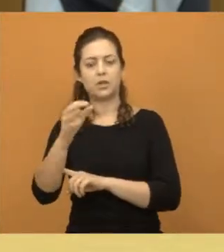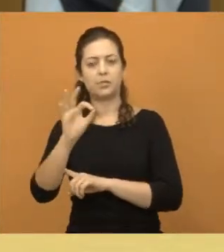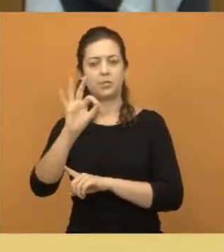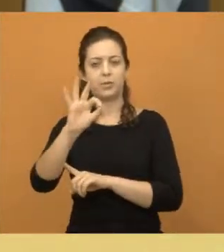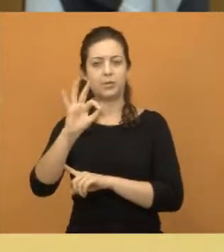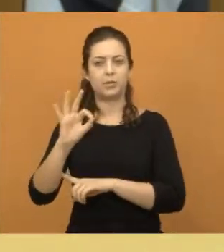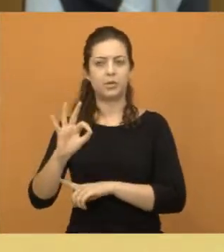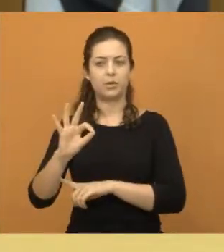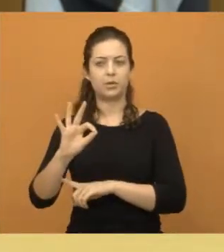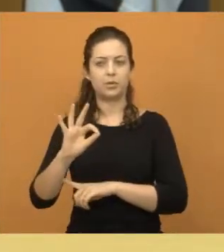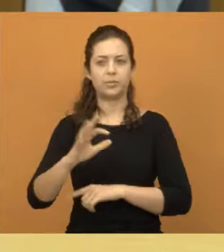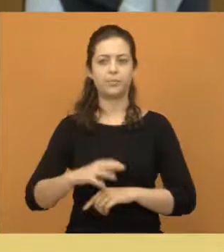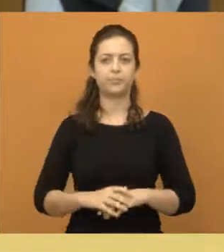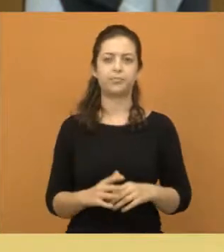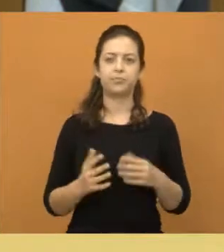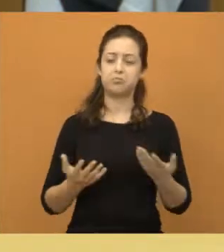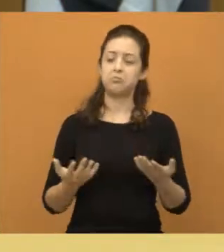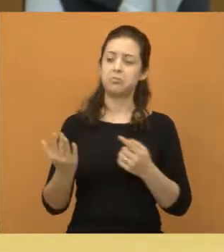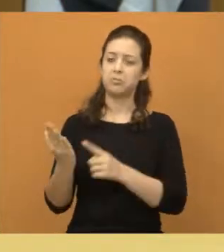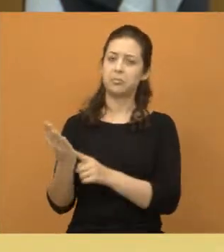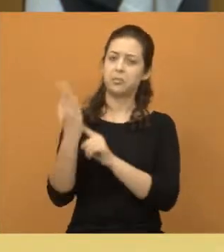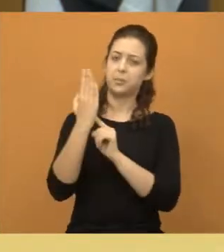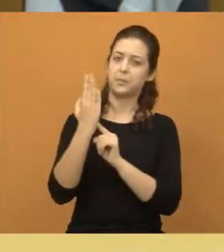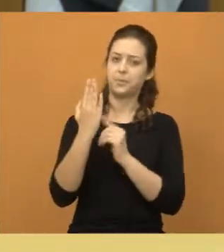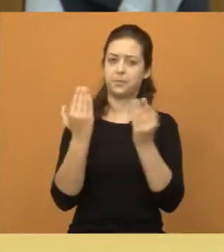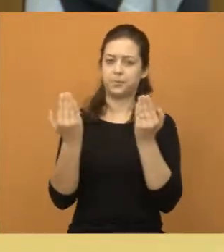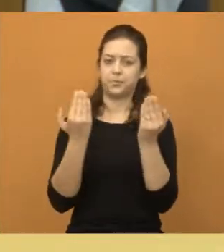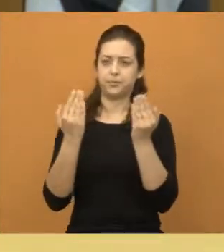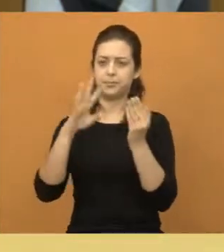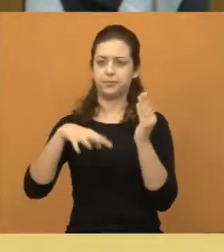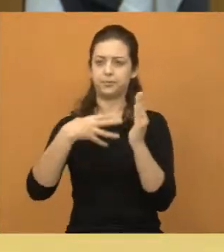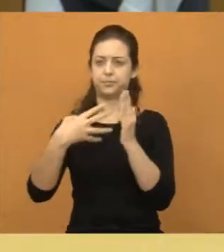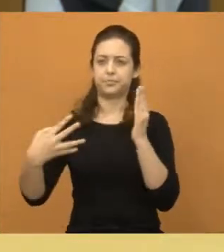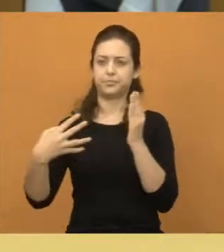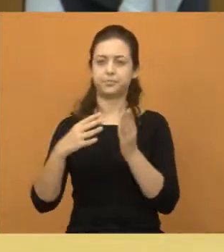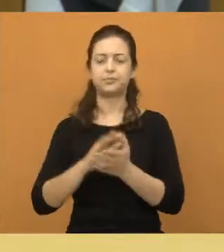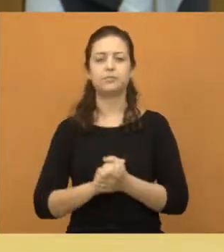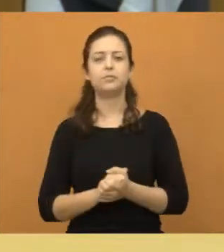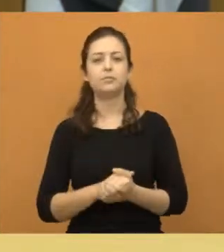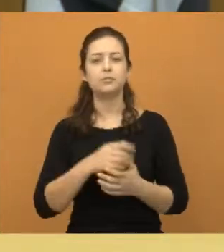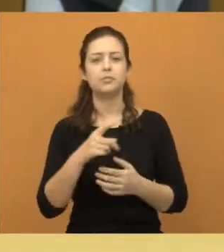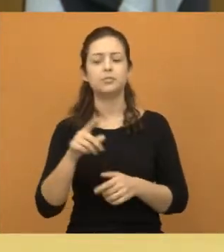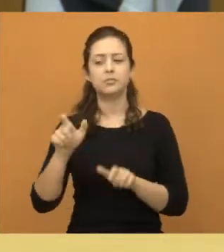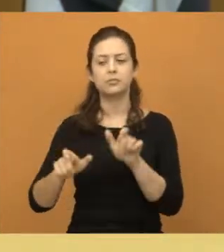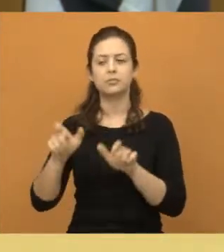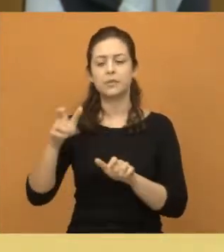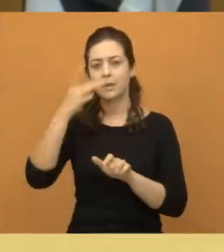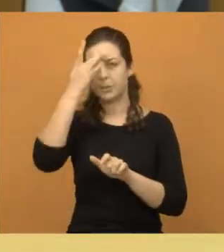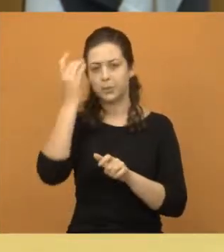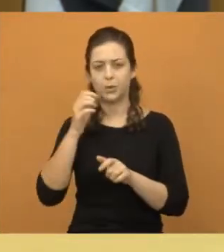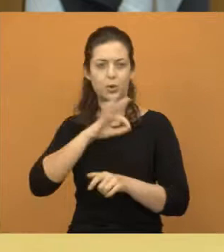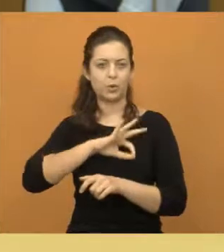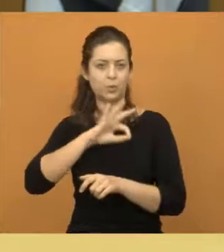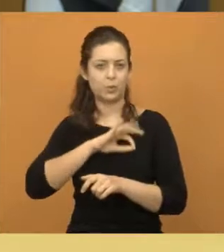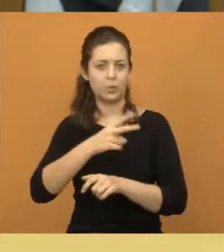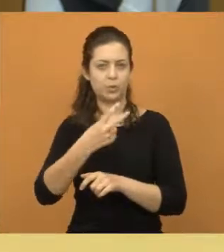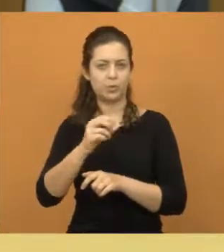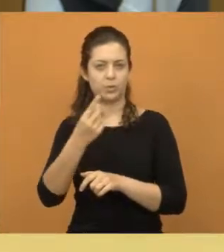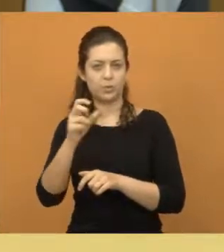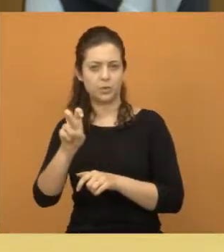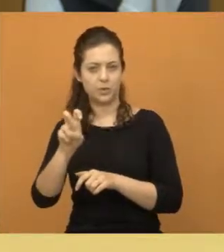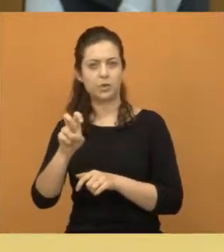92,83%. Esse é o quadro que foi apresentado. As despesas com pessoal, que em 2015